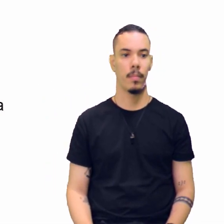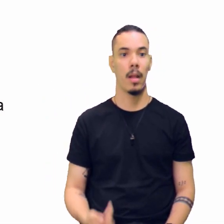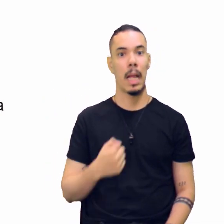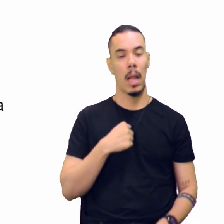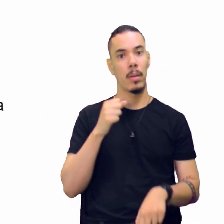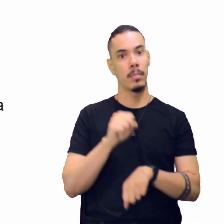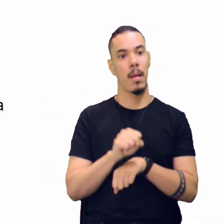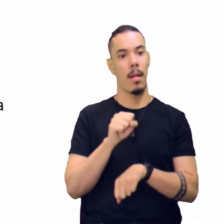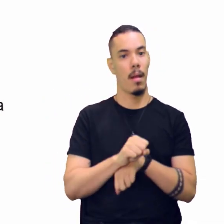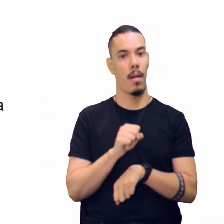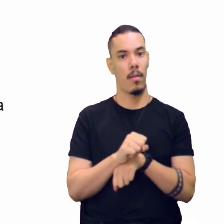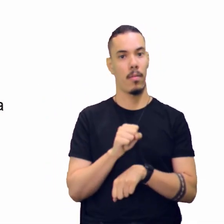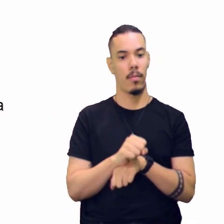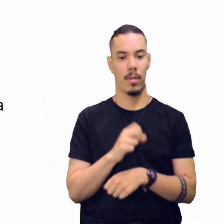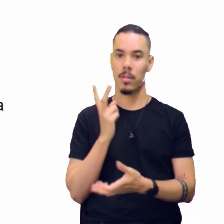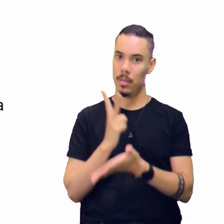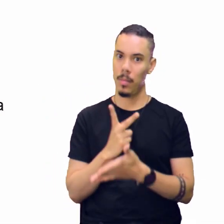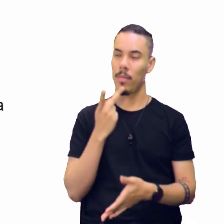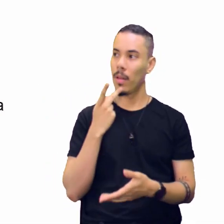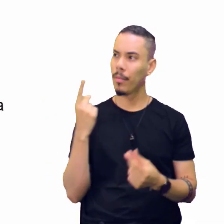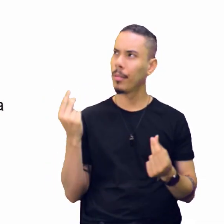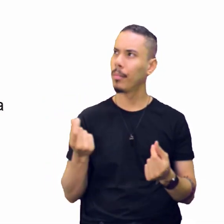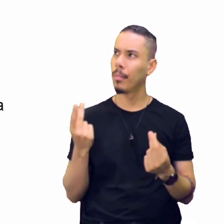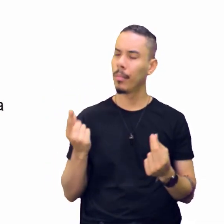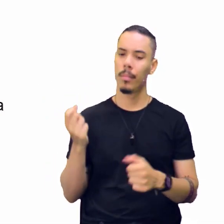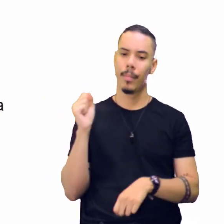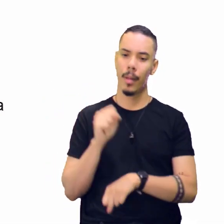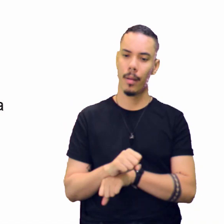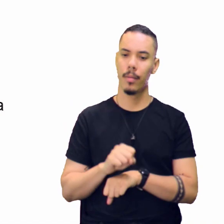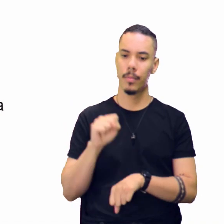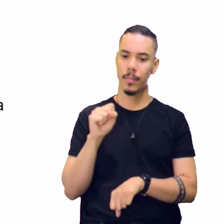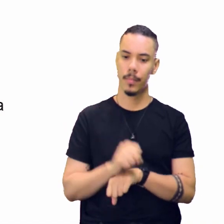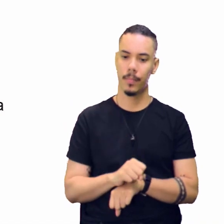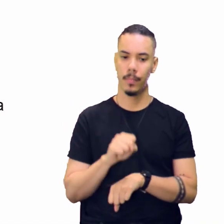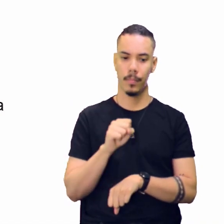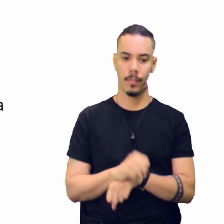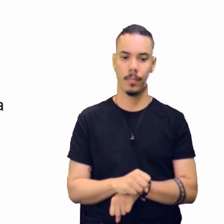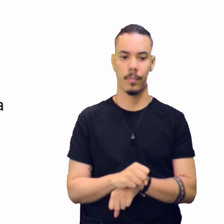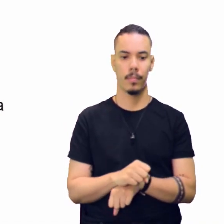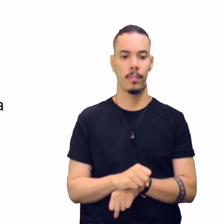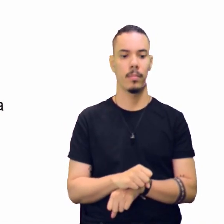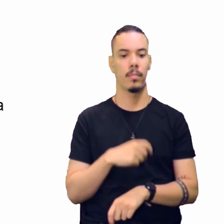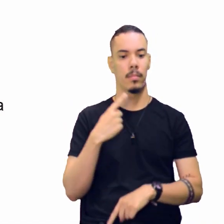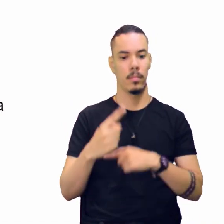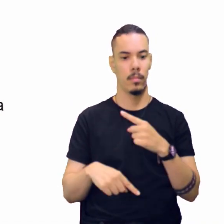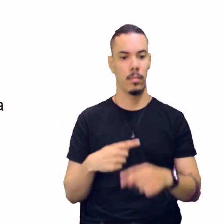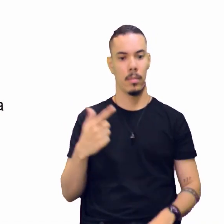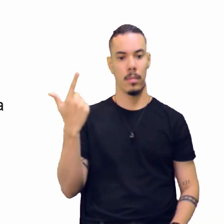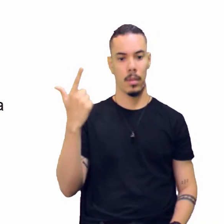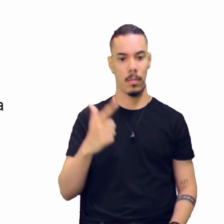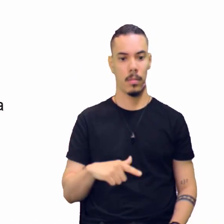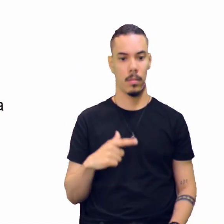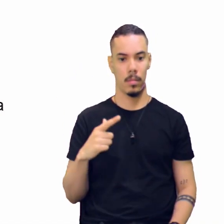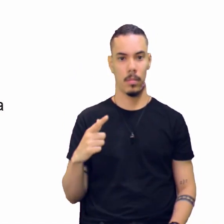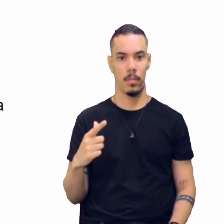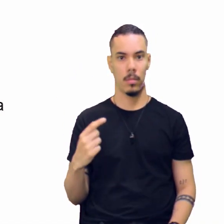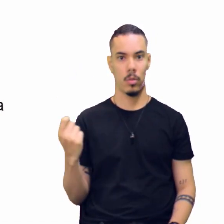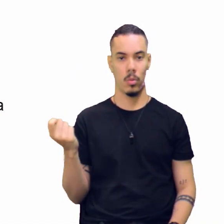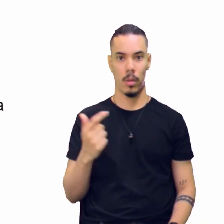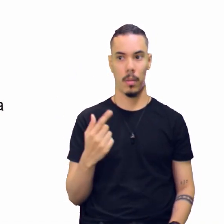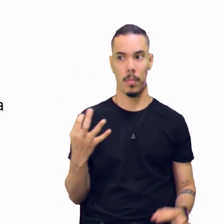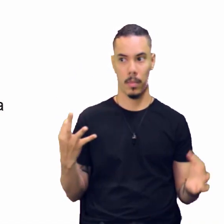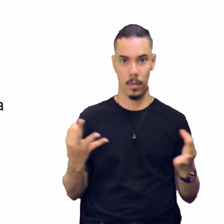esperava por você. Naquele tempo, toda vez ela ficava esperando. Né? Depois, mais que perfeito,